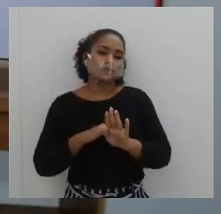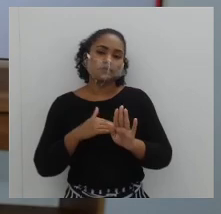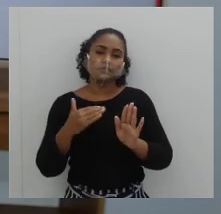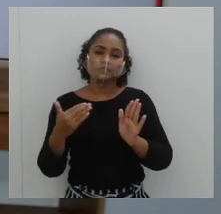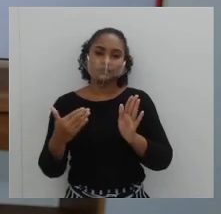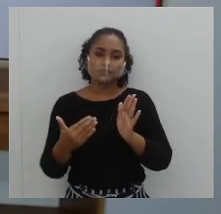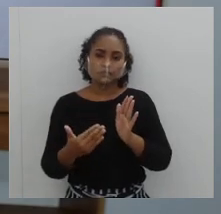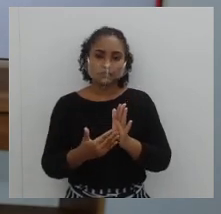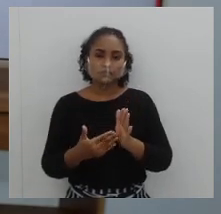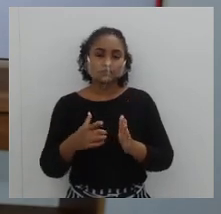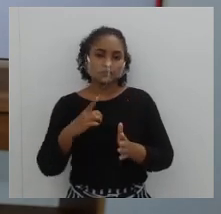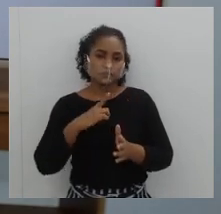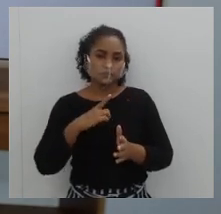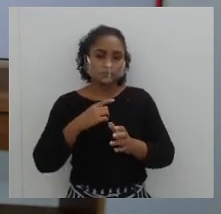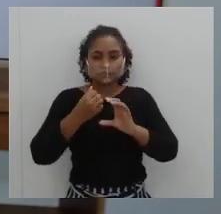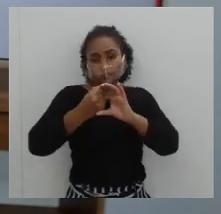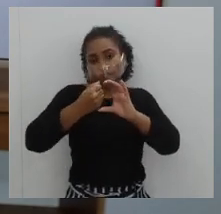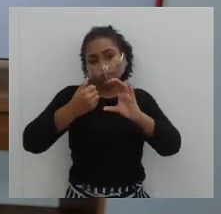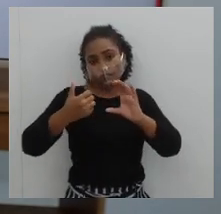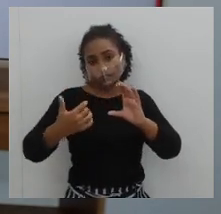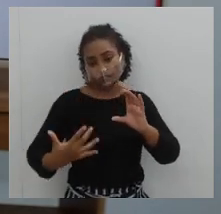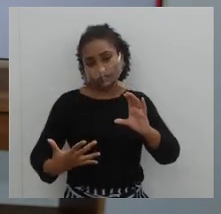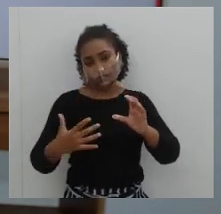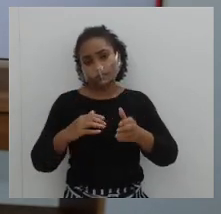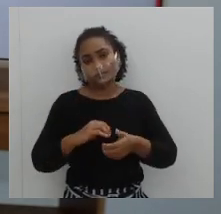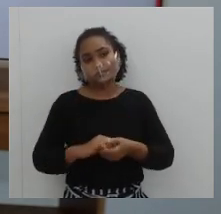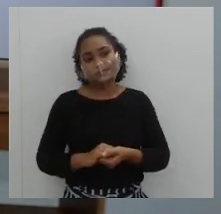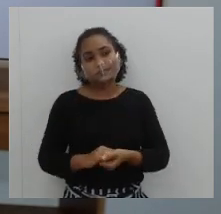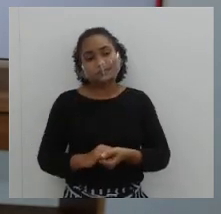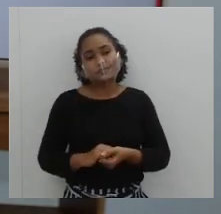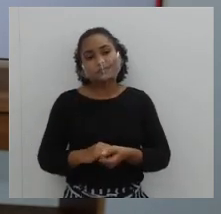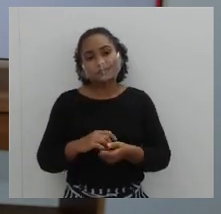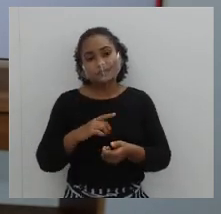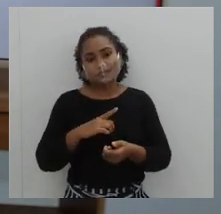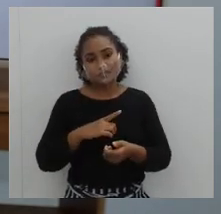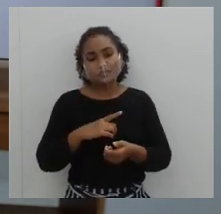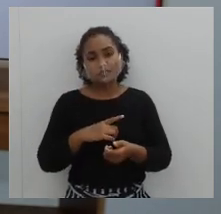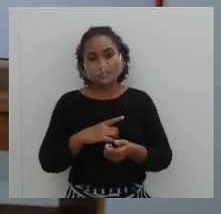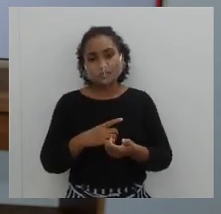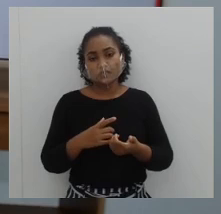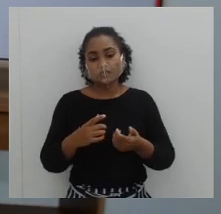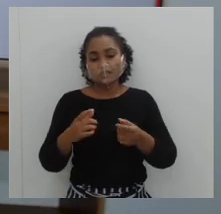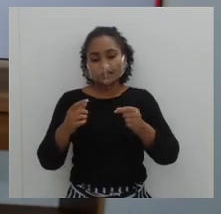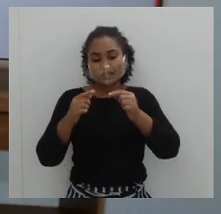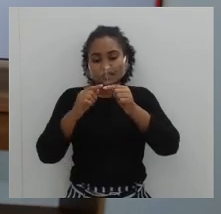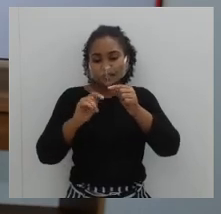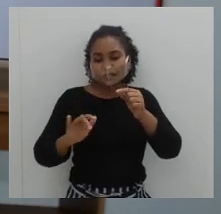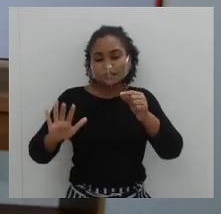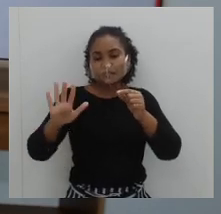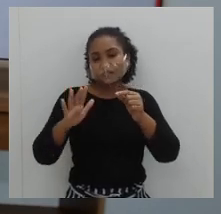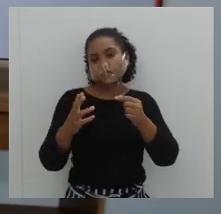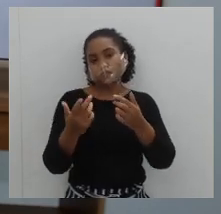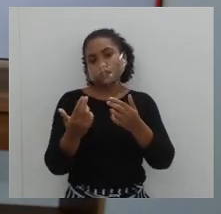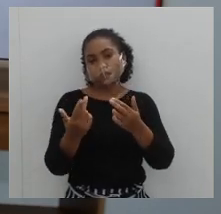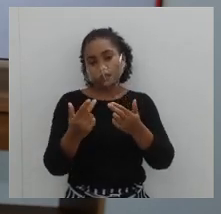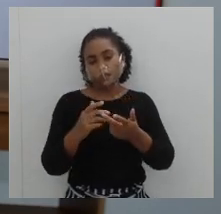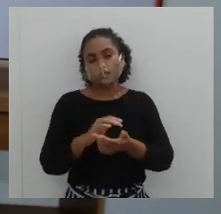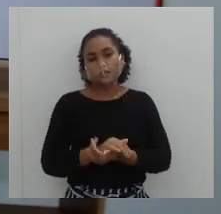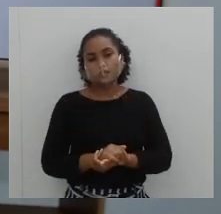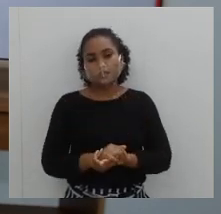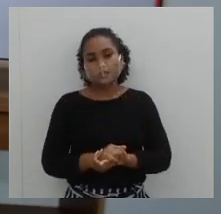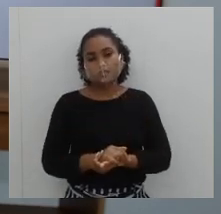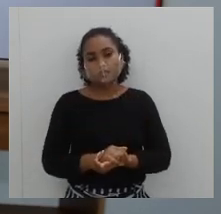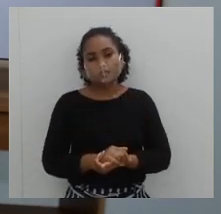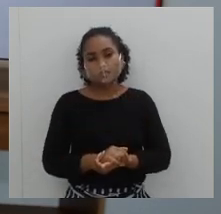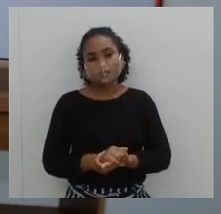poliedro regular tem essa característica, das faces serem figuras poligonais idênticas, figuras